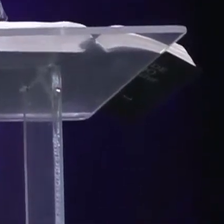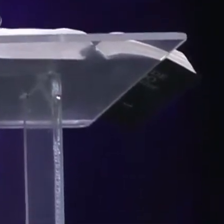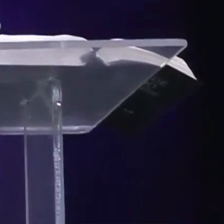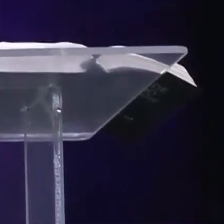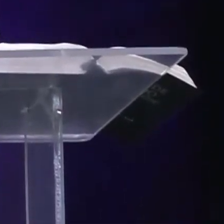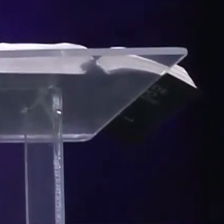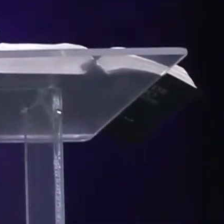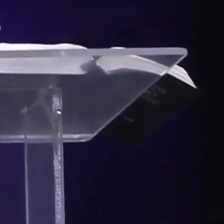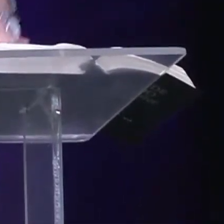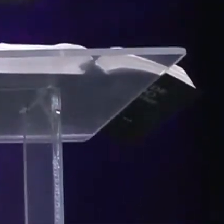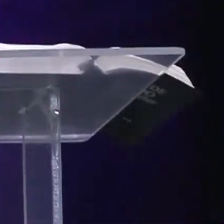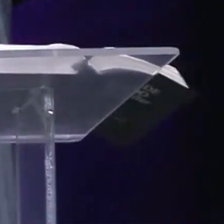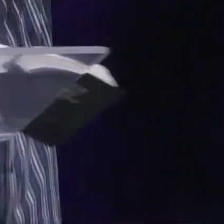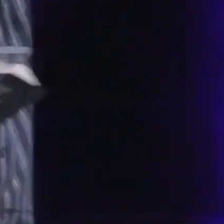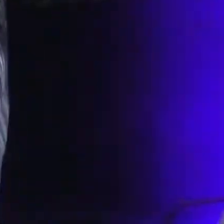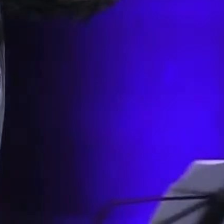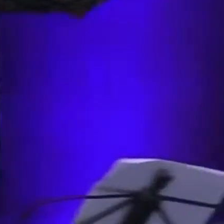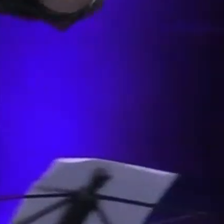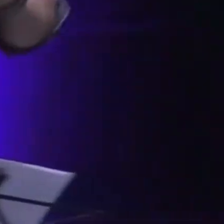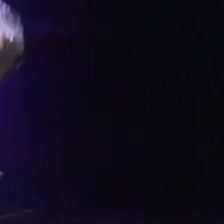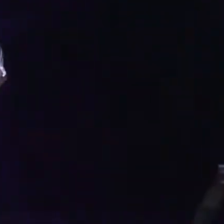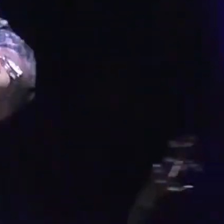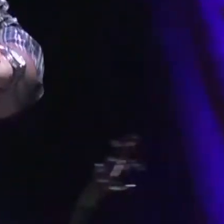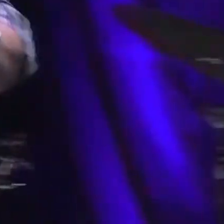é. Eu lembro,